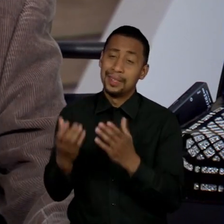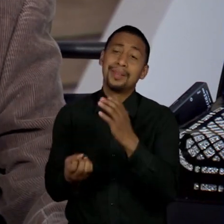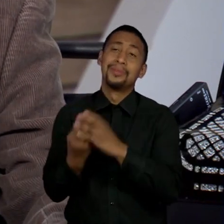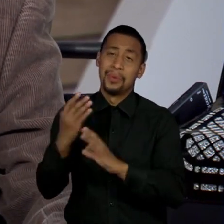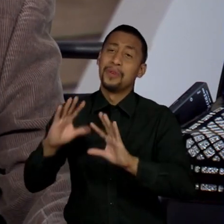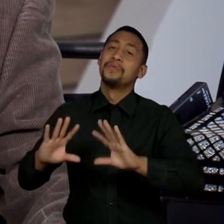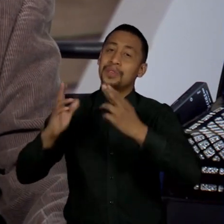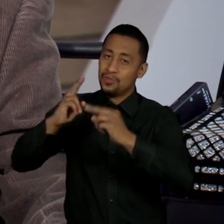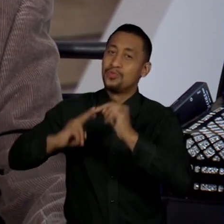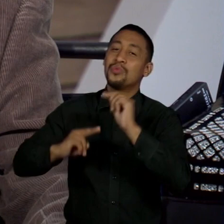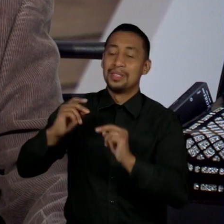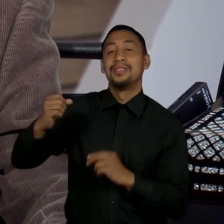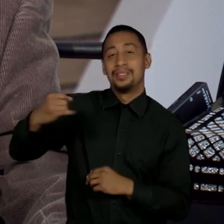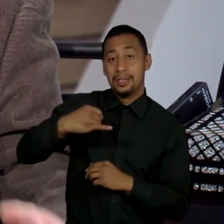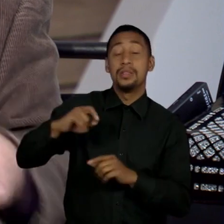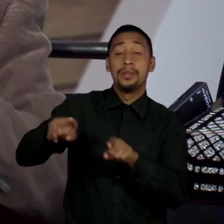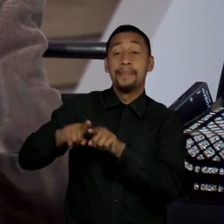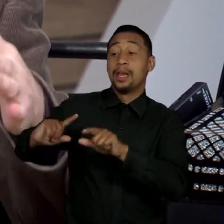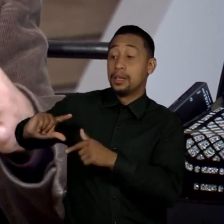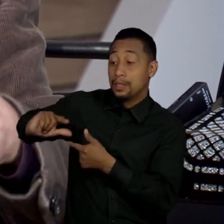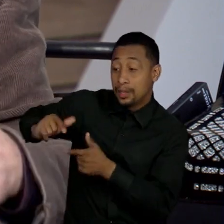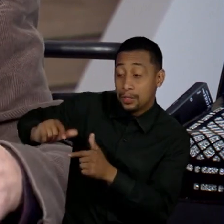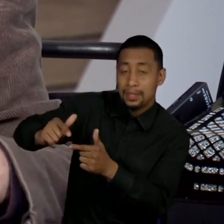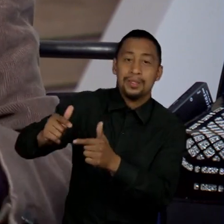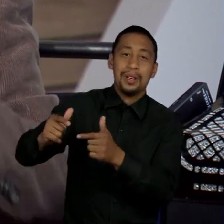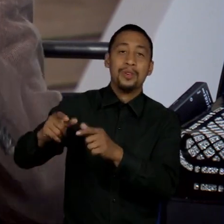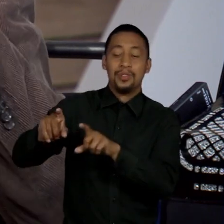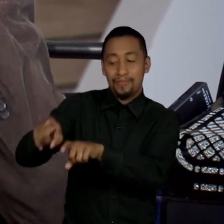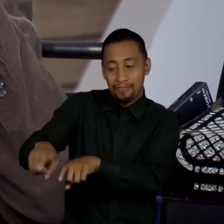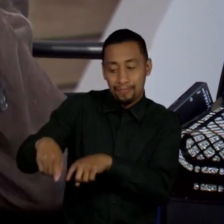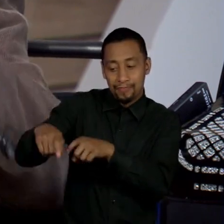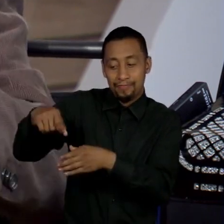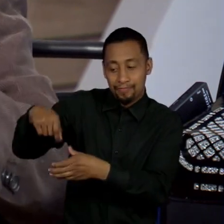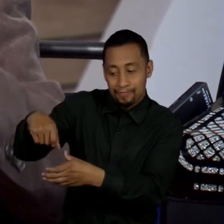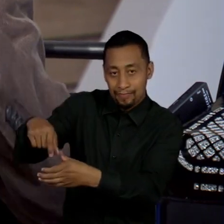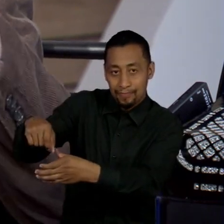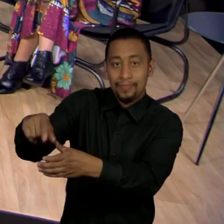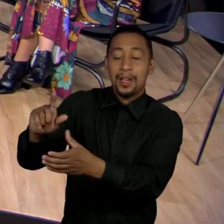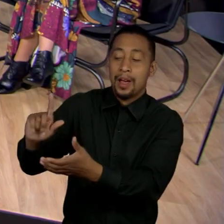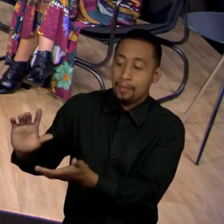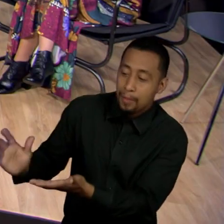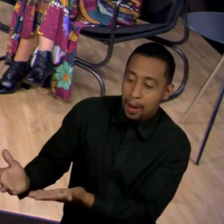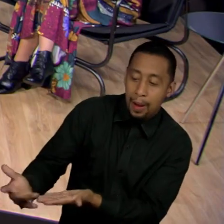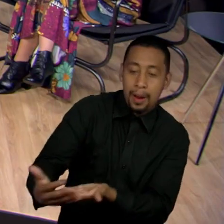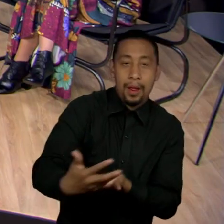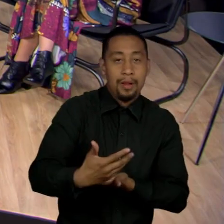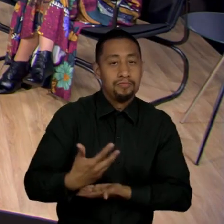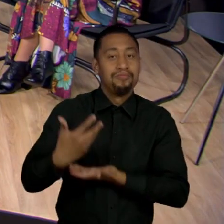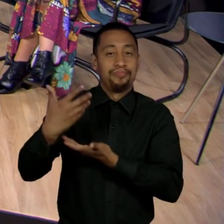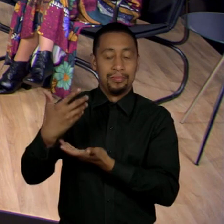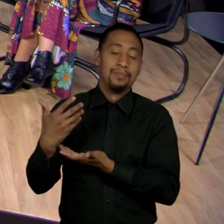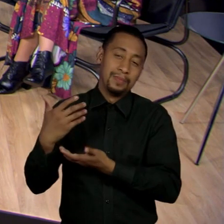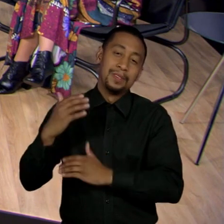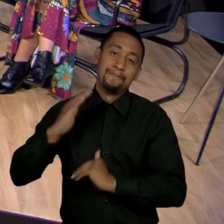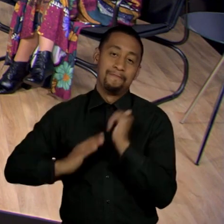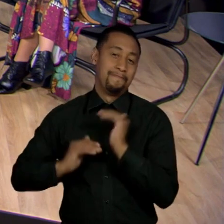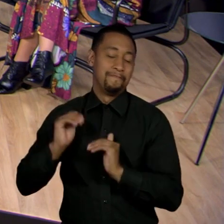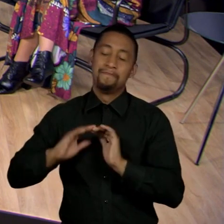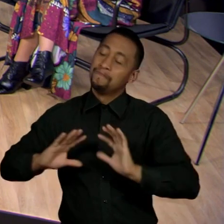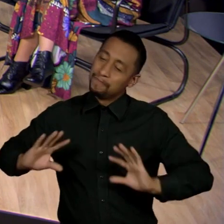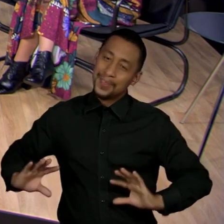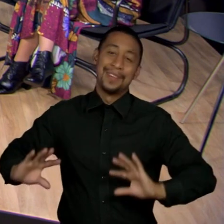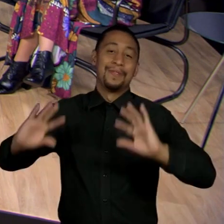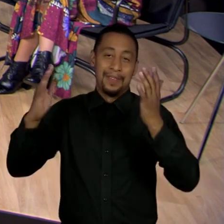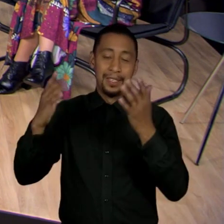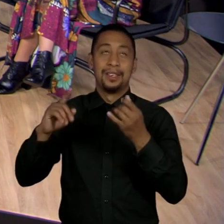por parte da comemoração da colheita. Como o professor falou, que os agricultores e tal, é a época da colheita. Então, época do milho, época